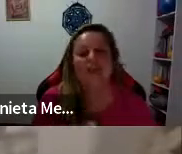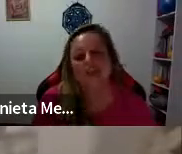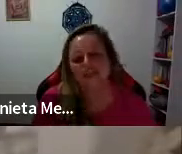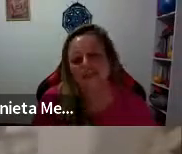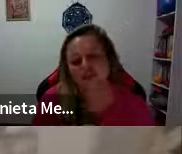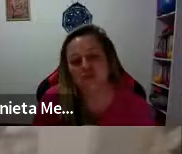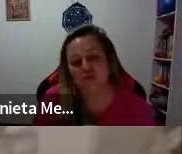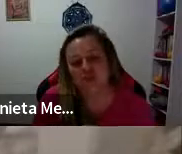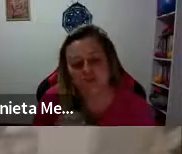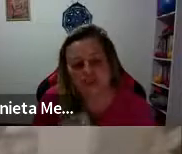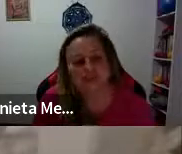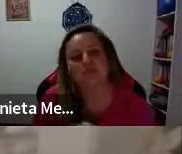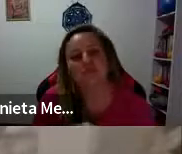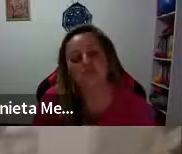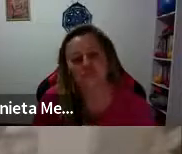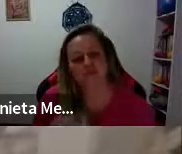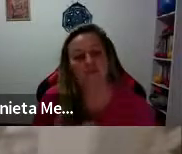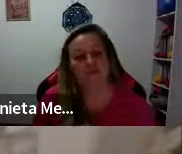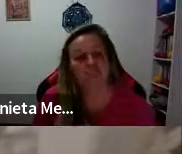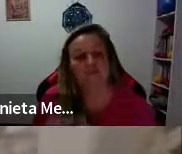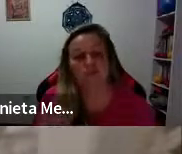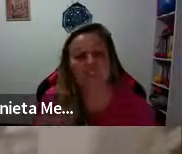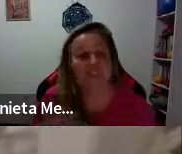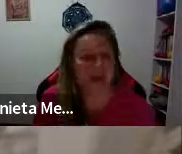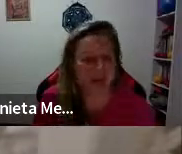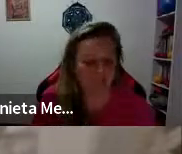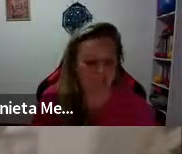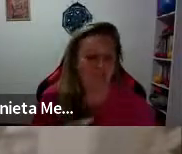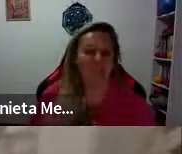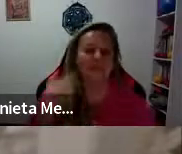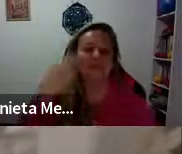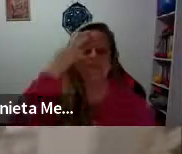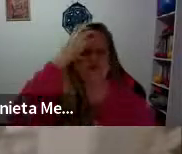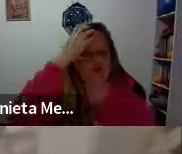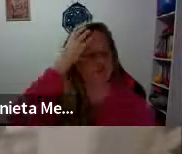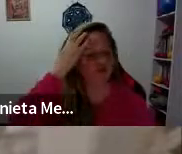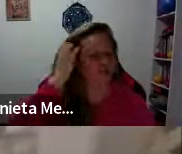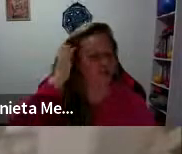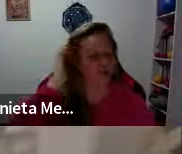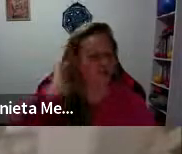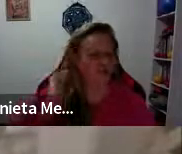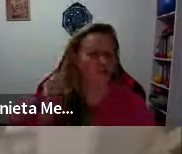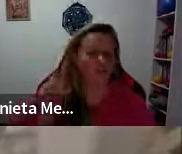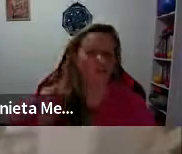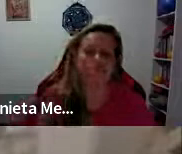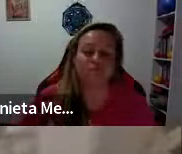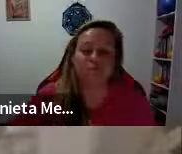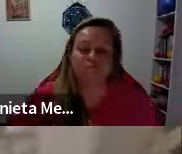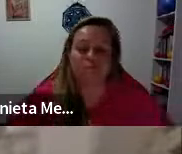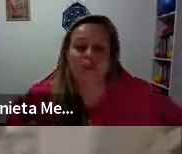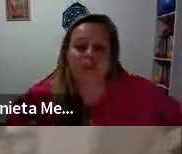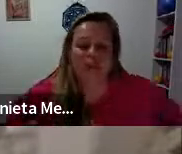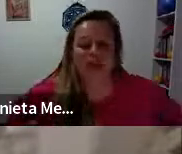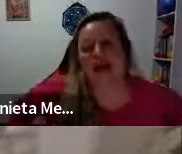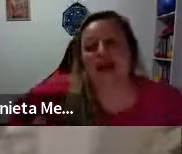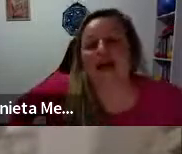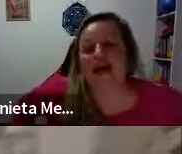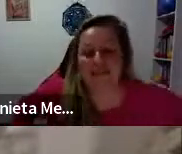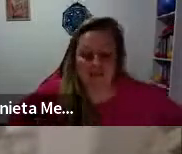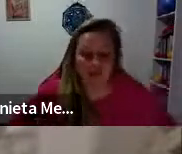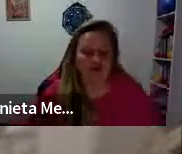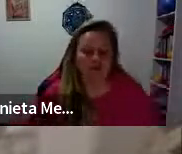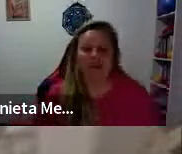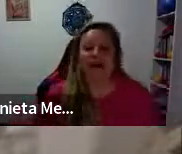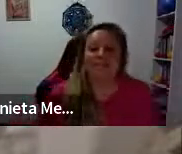empreendedores de nós mesmos e somos responsáveis pelo nosso destino,